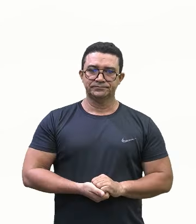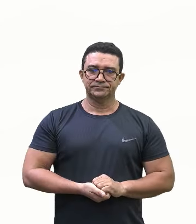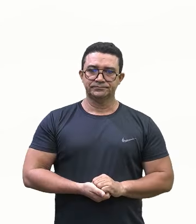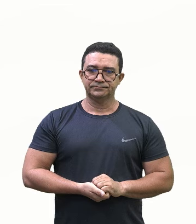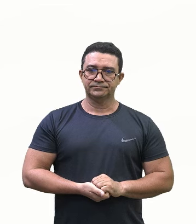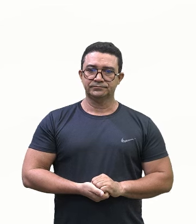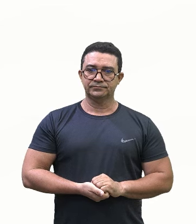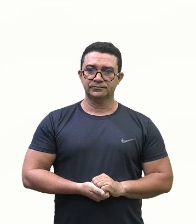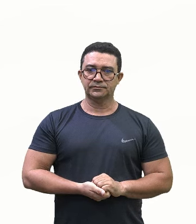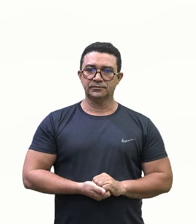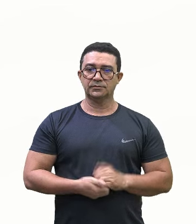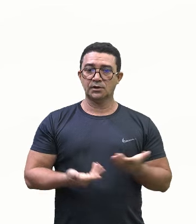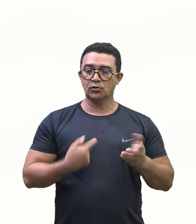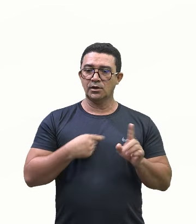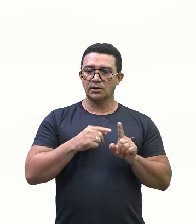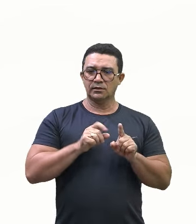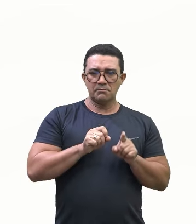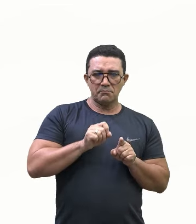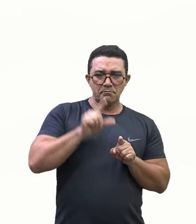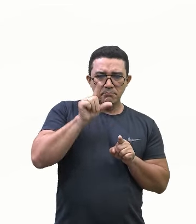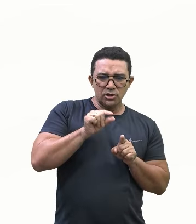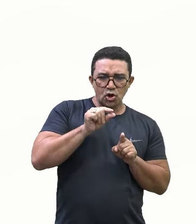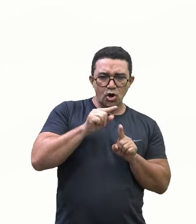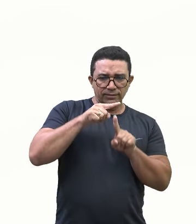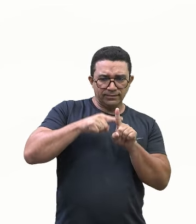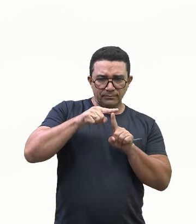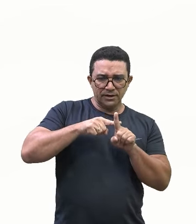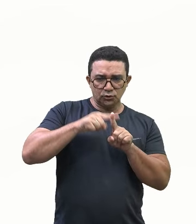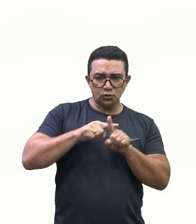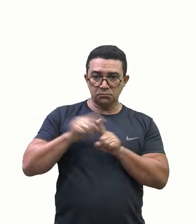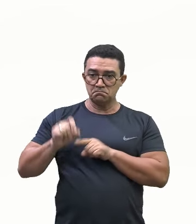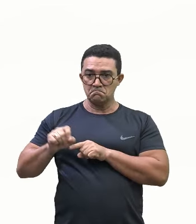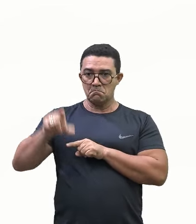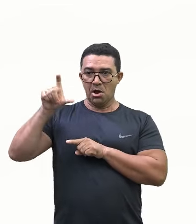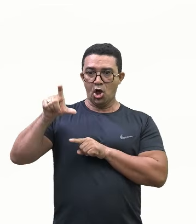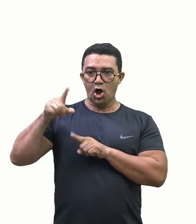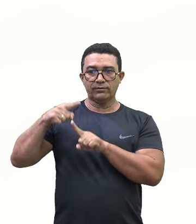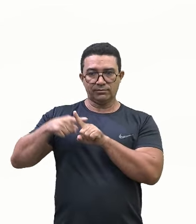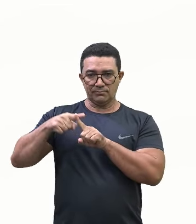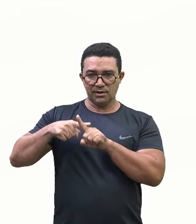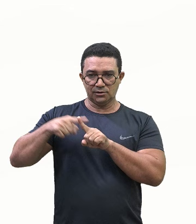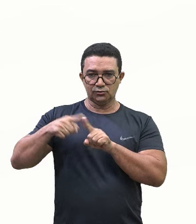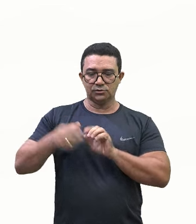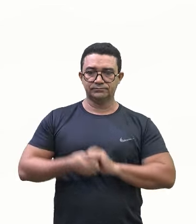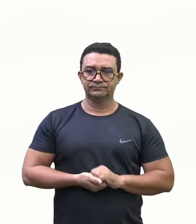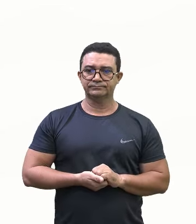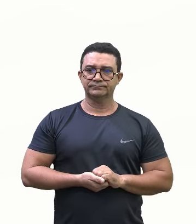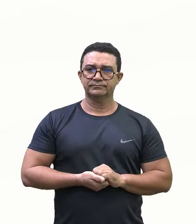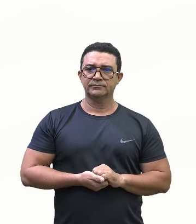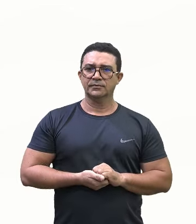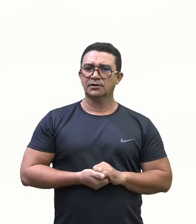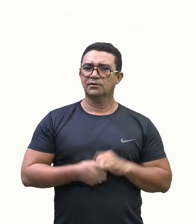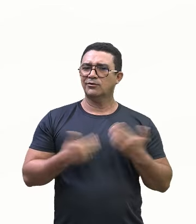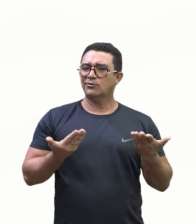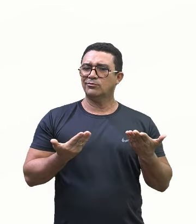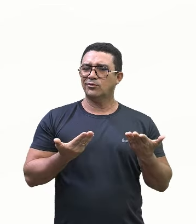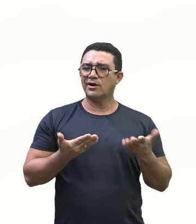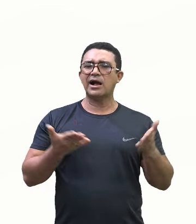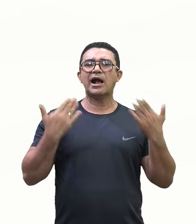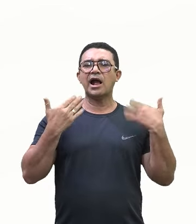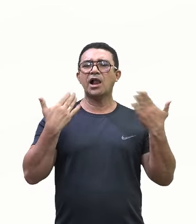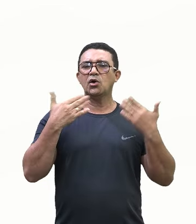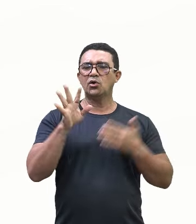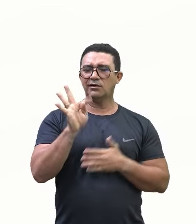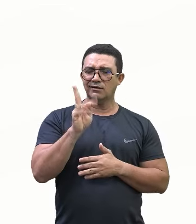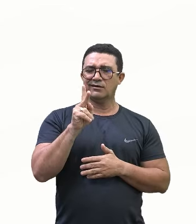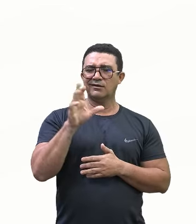uma menor temperatura e uma maior temperatura. Só que, professor, e esse calor em trânsito? Nós vamos ver daqui a